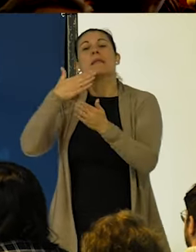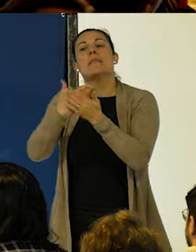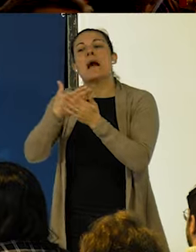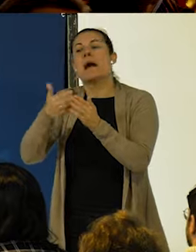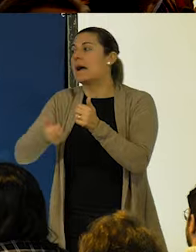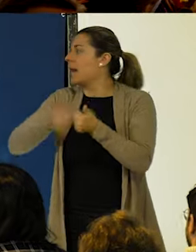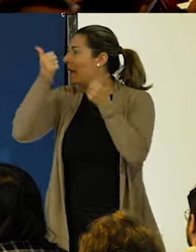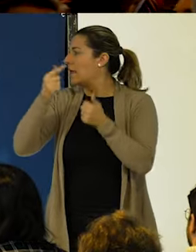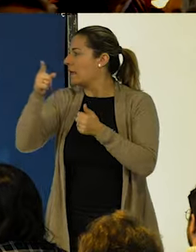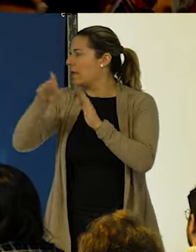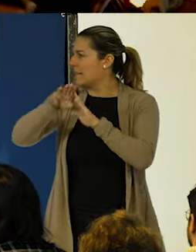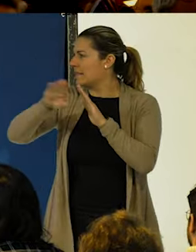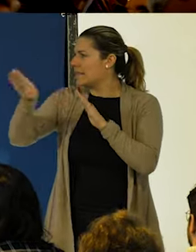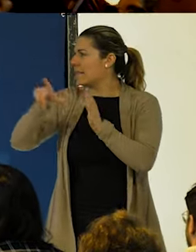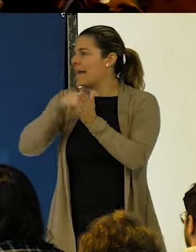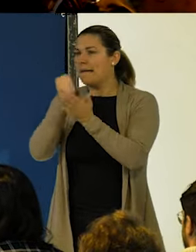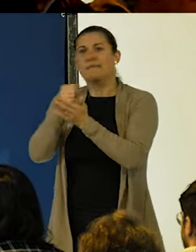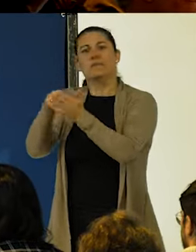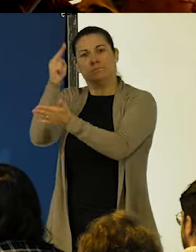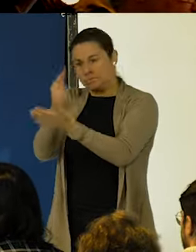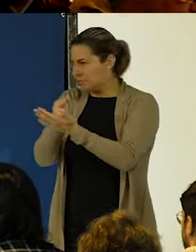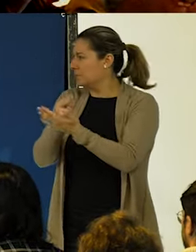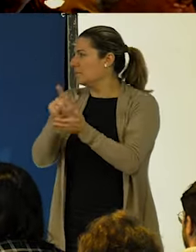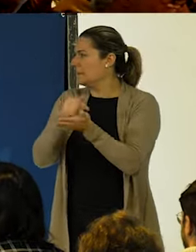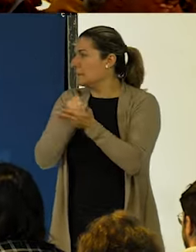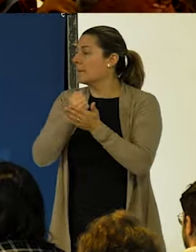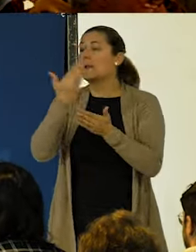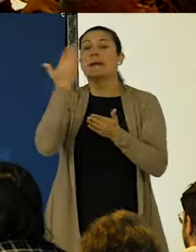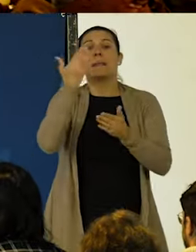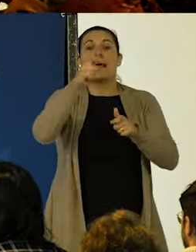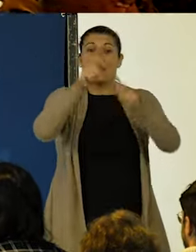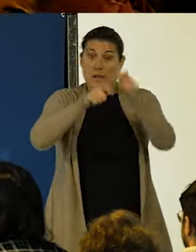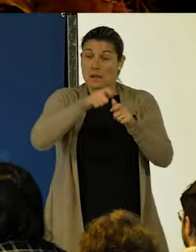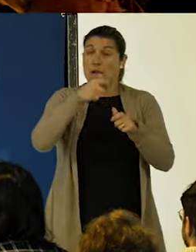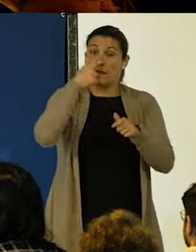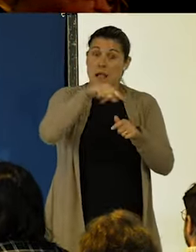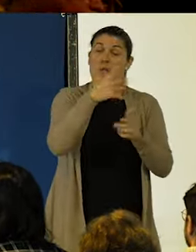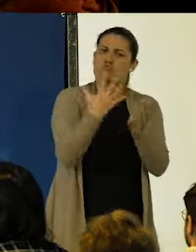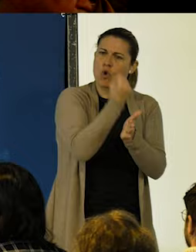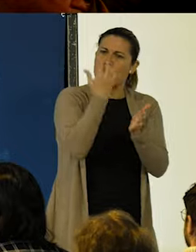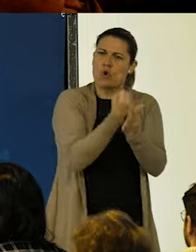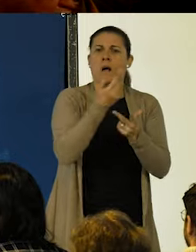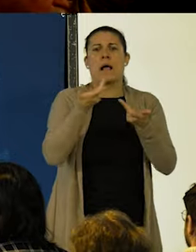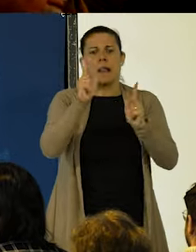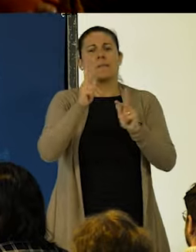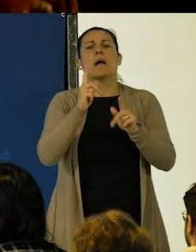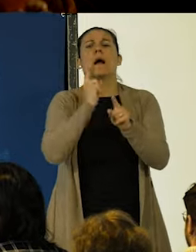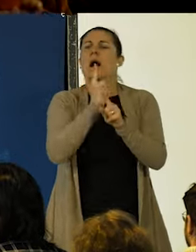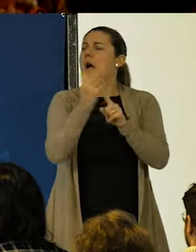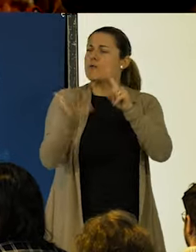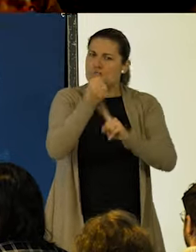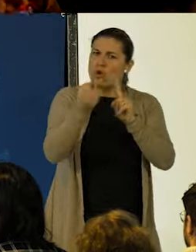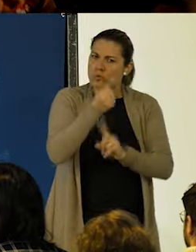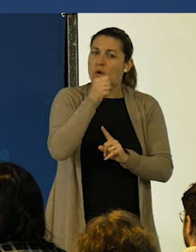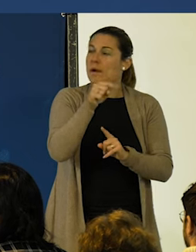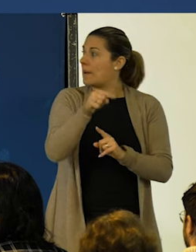que a direita será sempre derrotada, que os direitos se ganham, se conquistam, que as liberdades se estendem. É